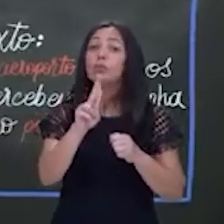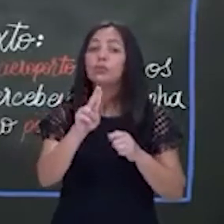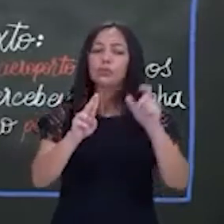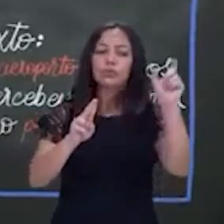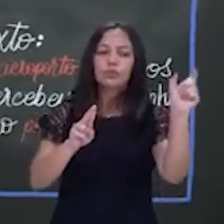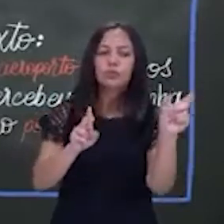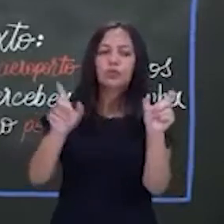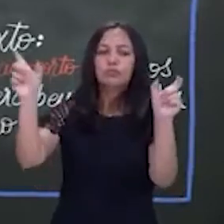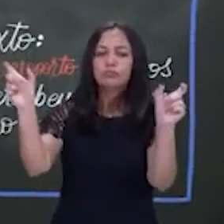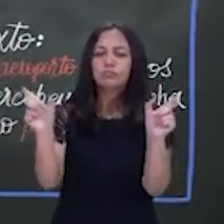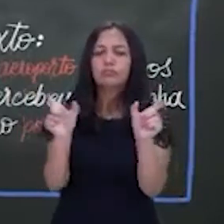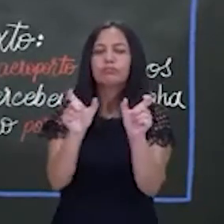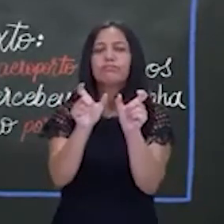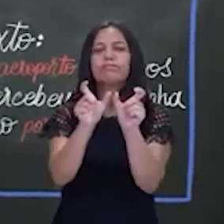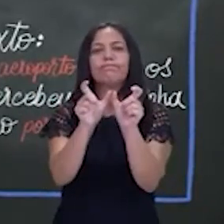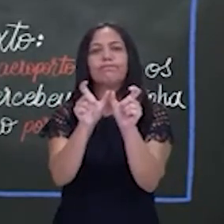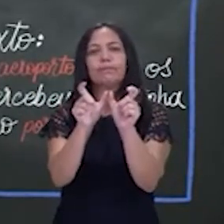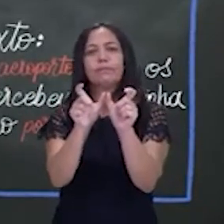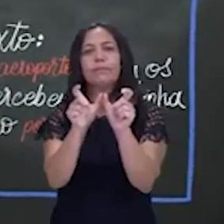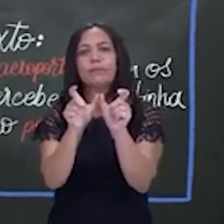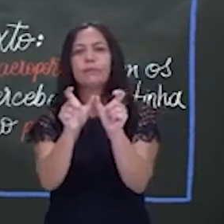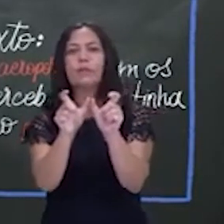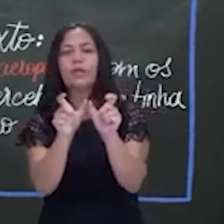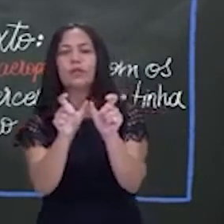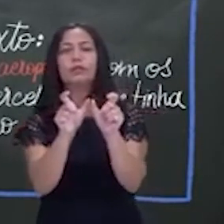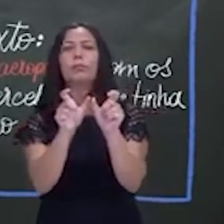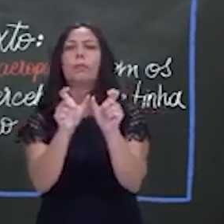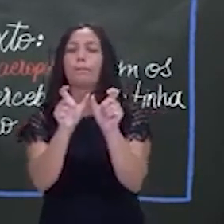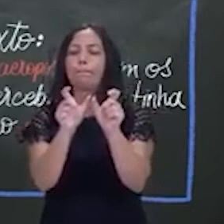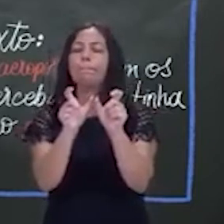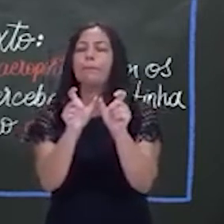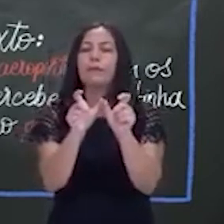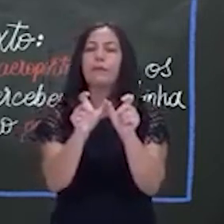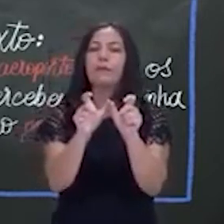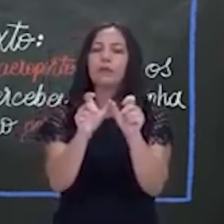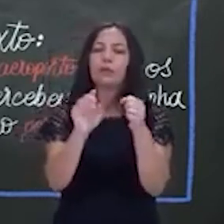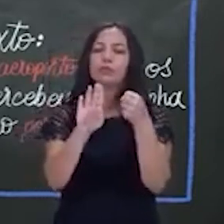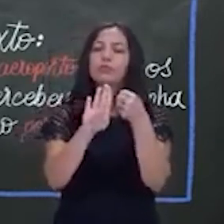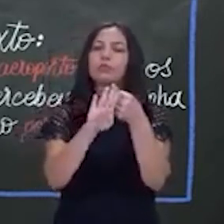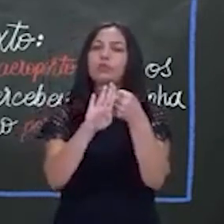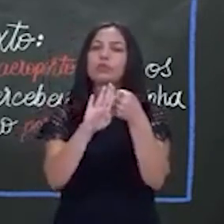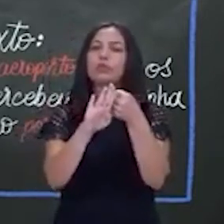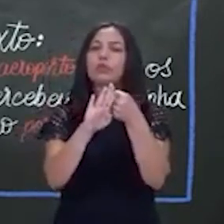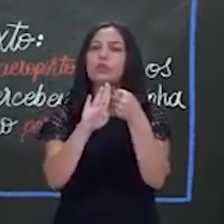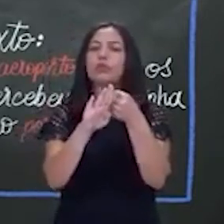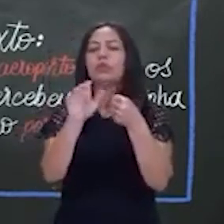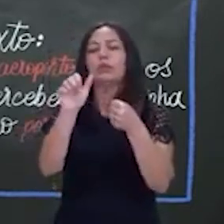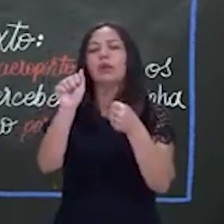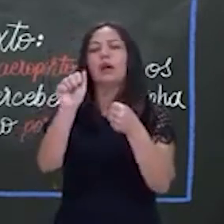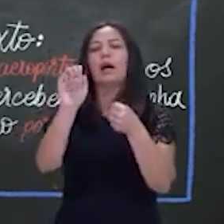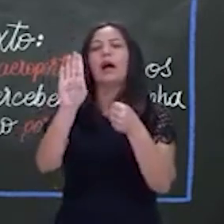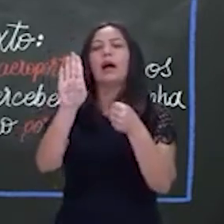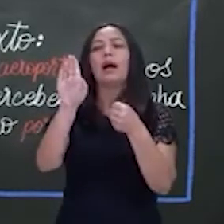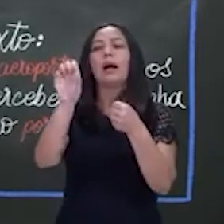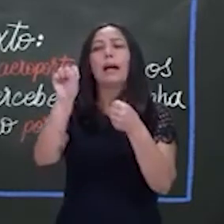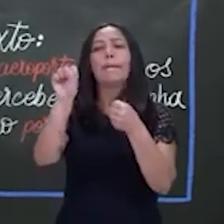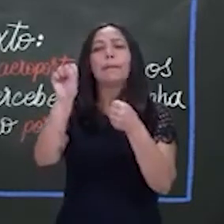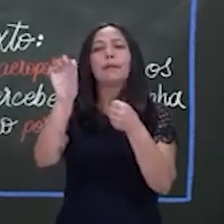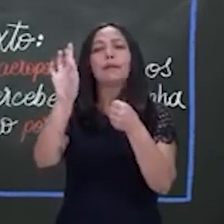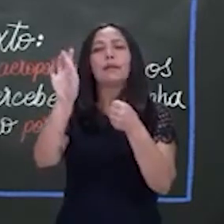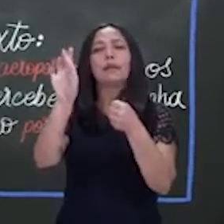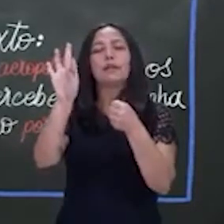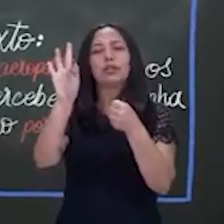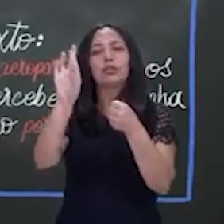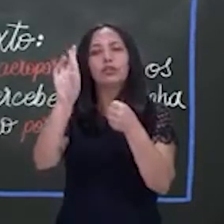independente, a essência dele é independente, ele não depende de outro. O abstrato já depende da relação com outras palavras, outros termos. Por isso que, geralmente, os